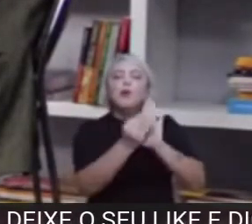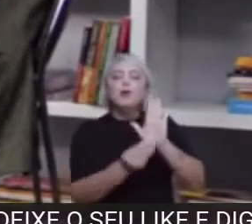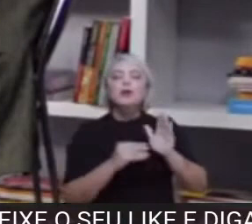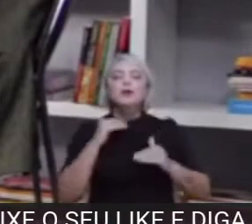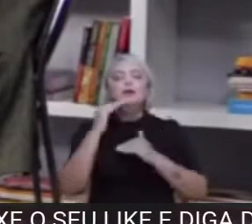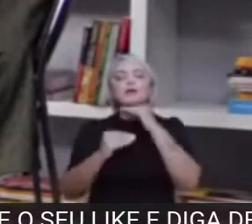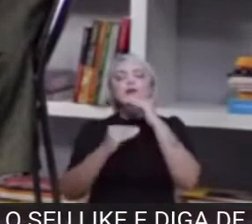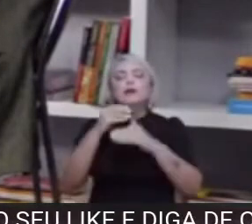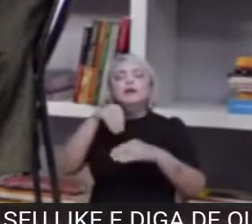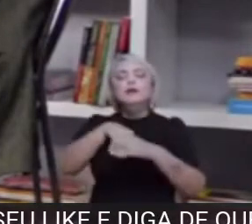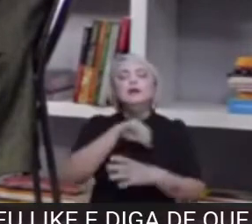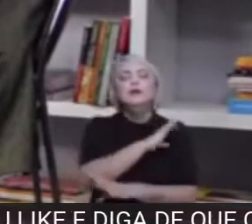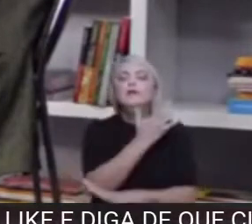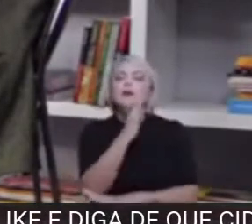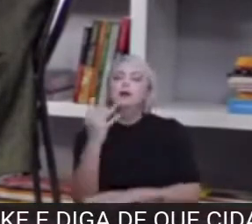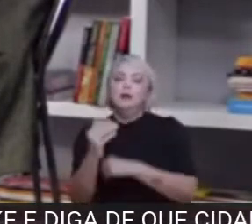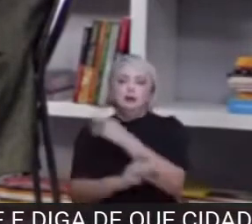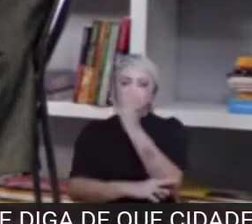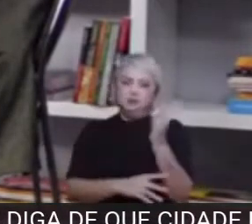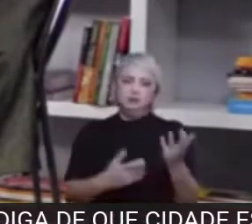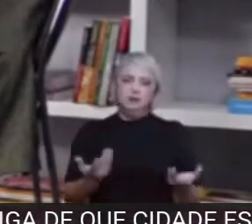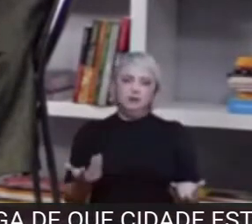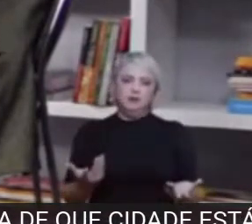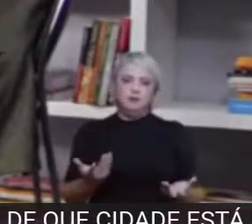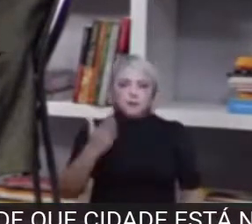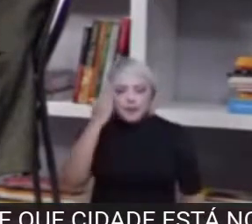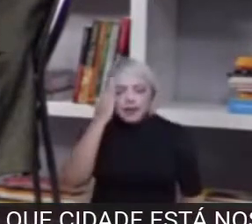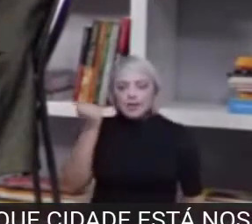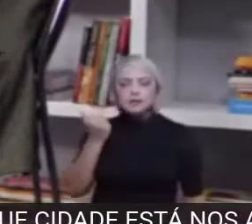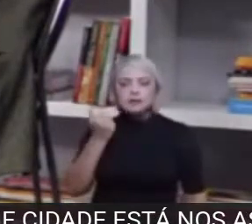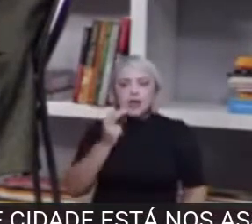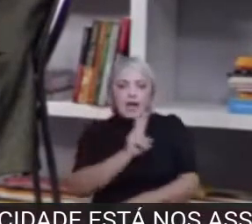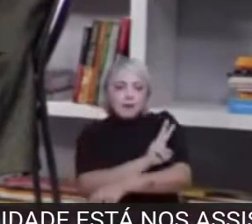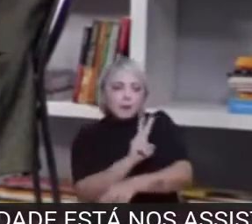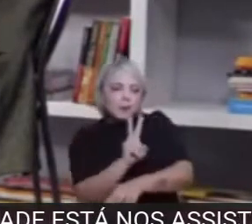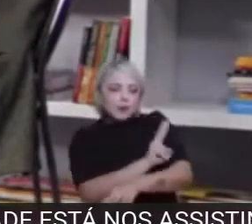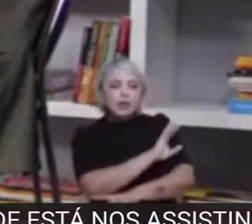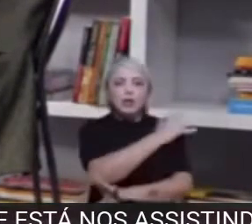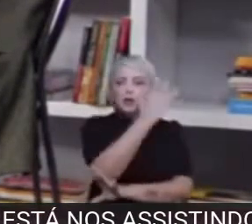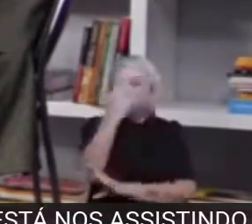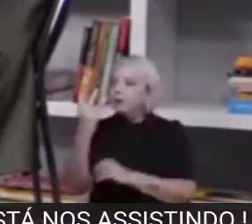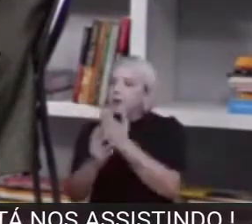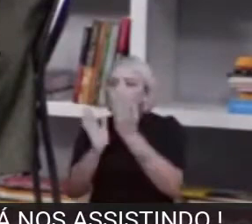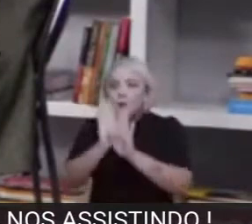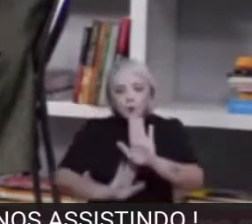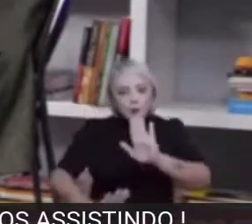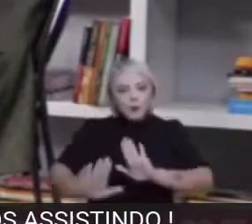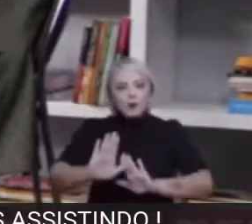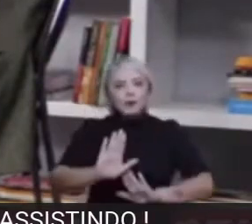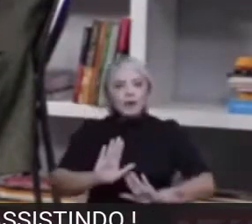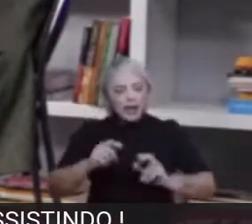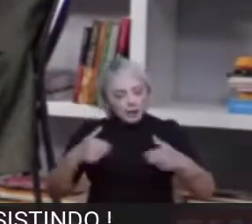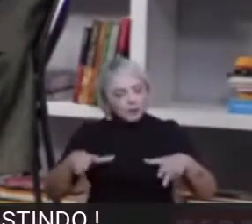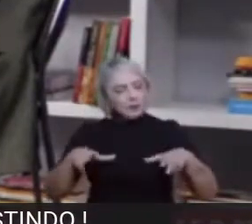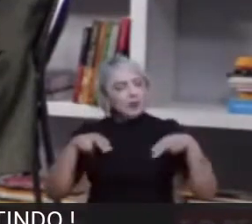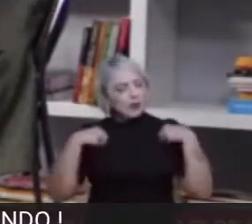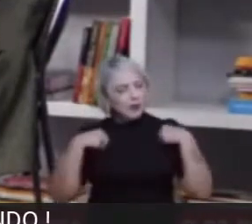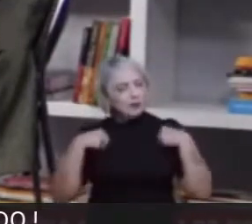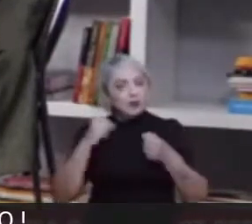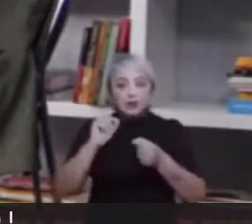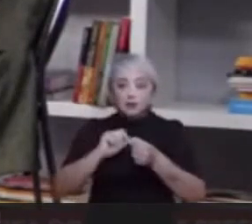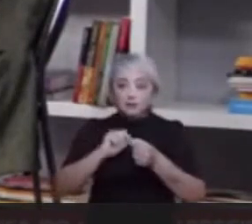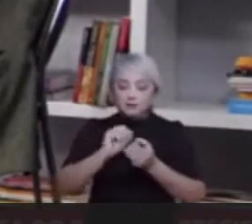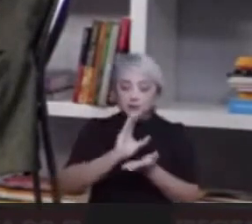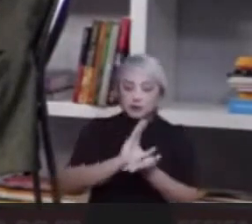Amazônia. Quem sabe preservando a Amazônia com o cuidado que tem que ser cuidado e fazendo investimento